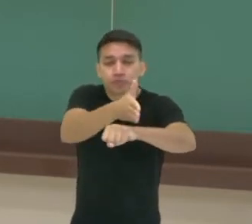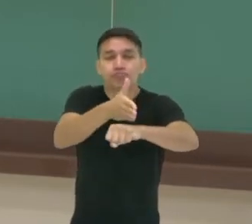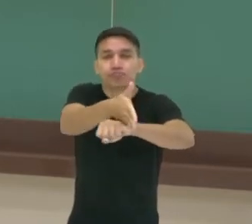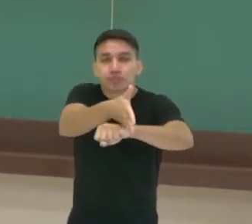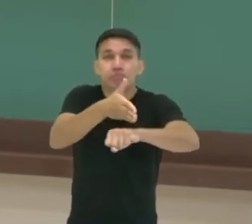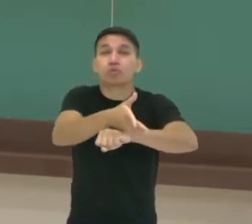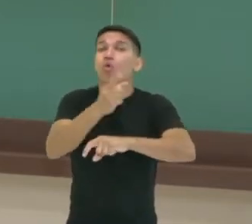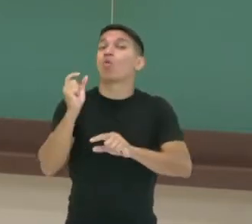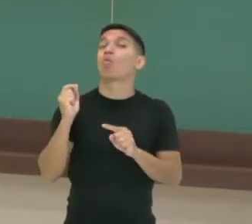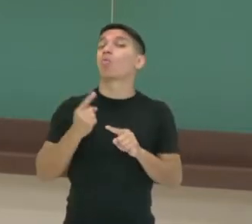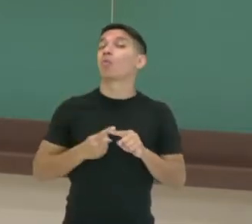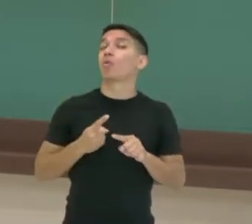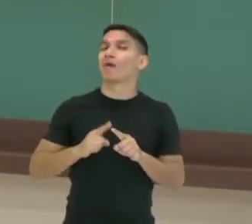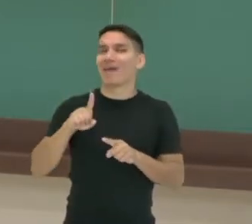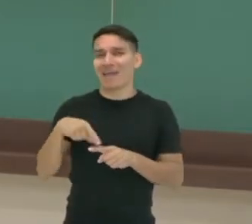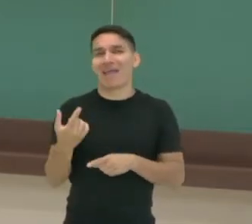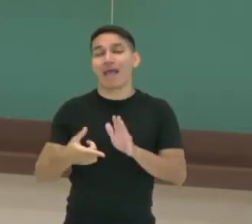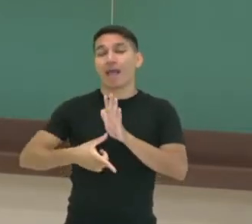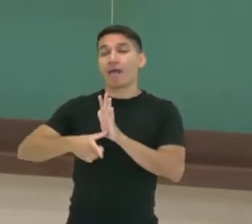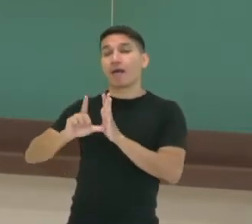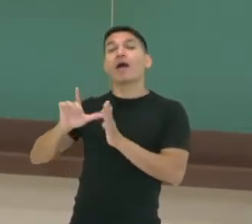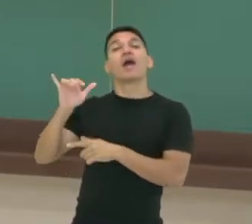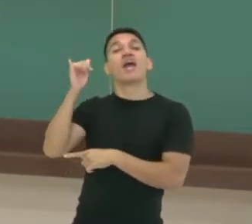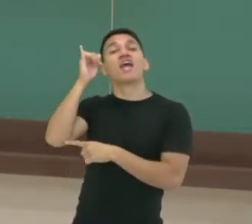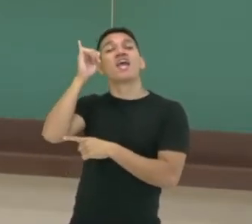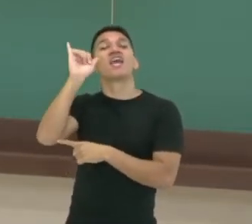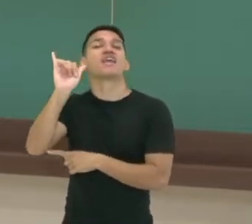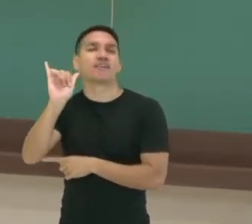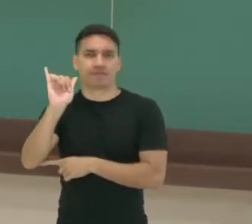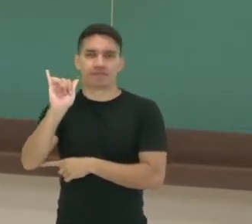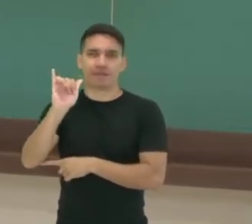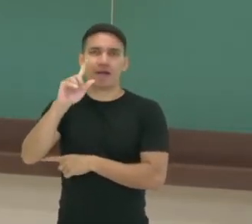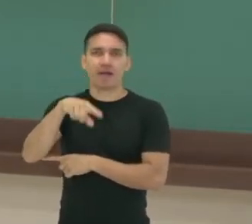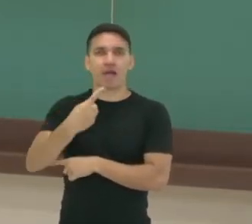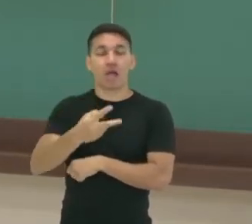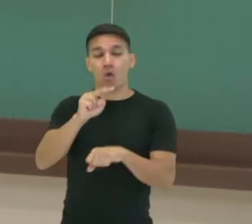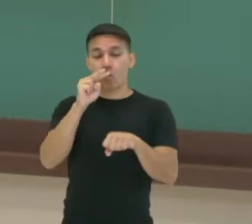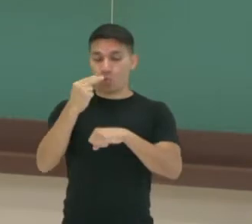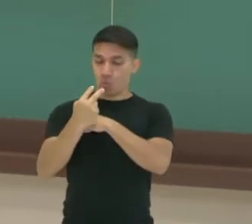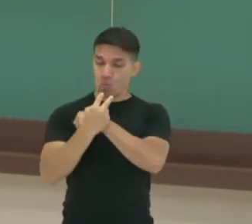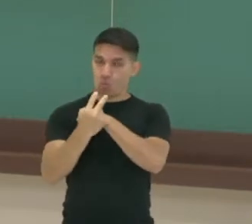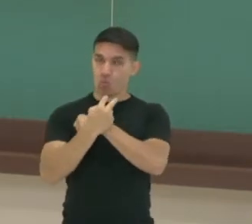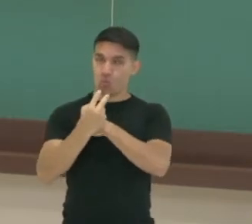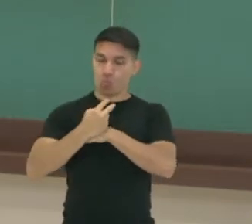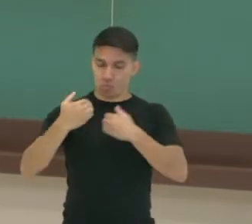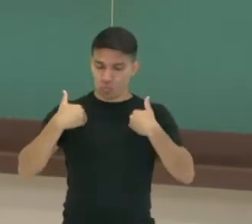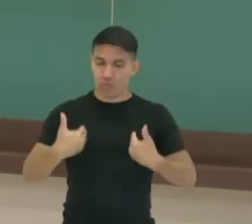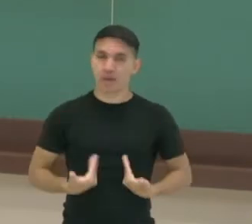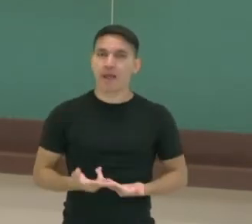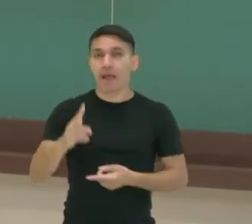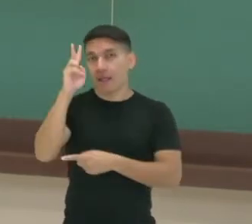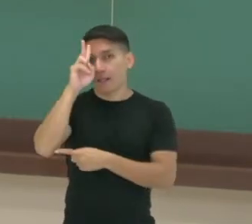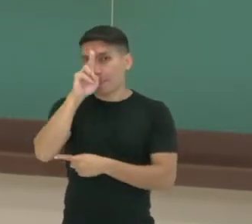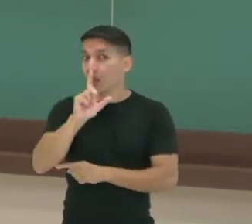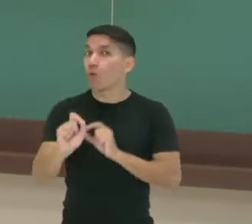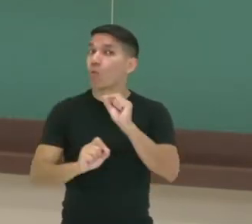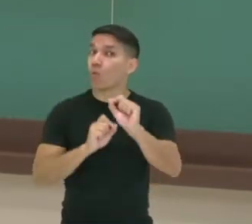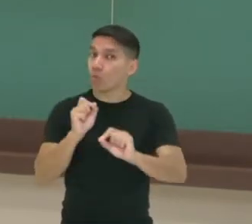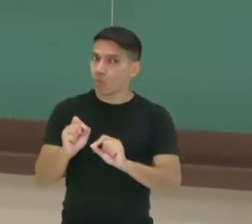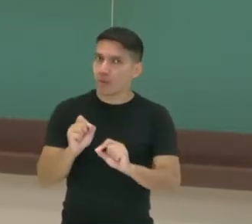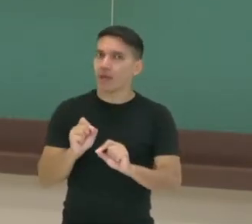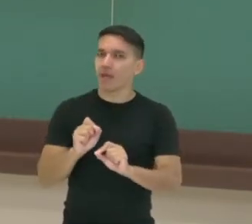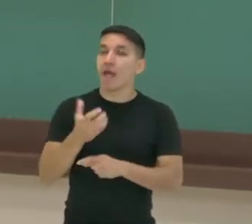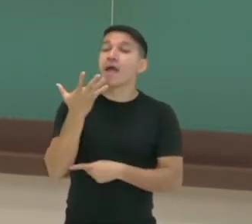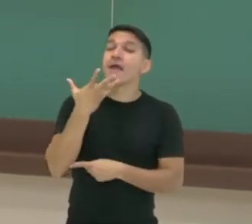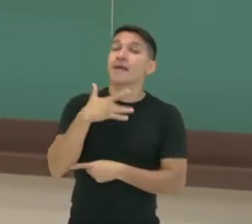Para evitar, é uma precaução. Lembrando que crianças e adolescentes estão